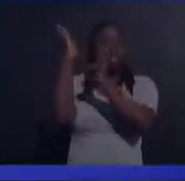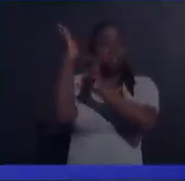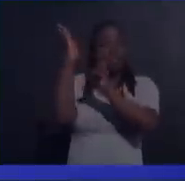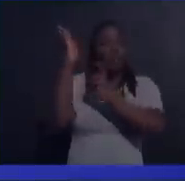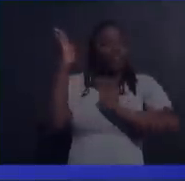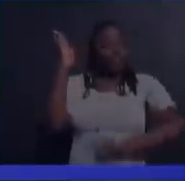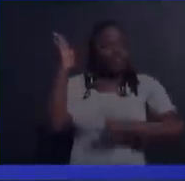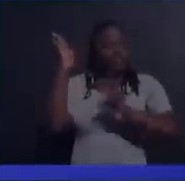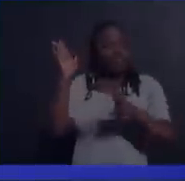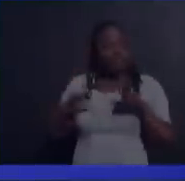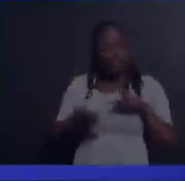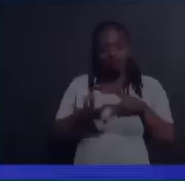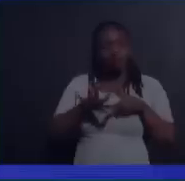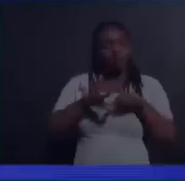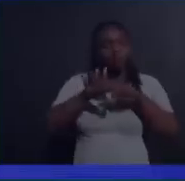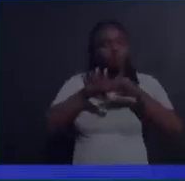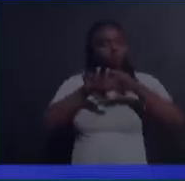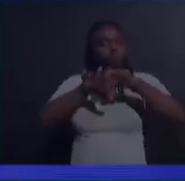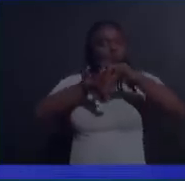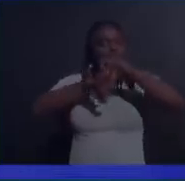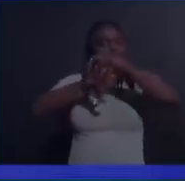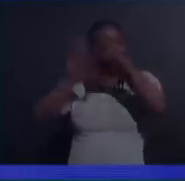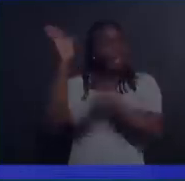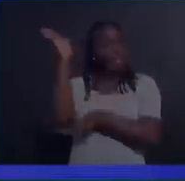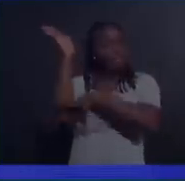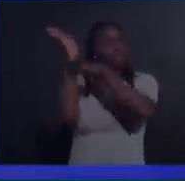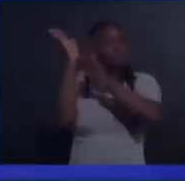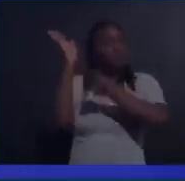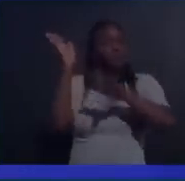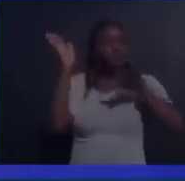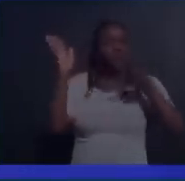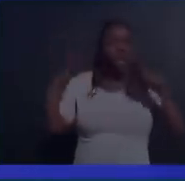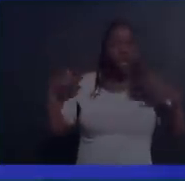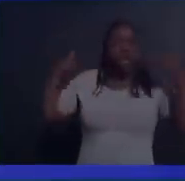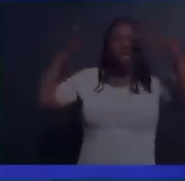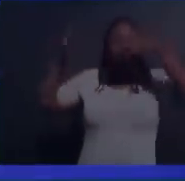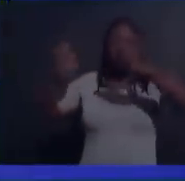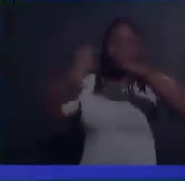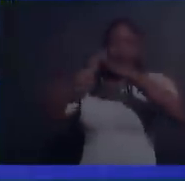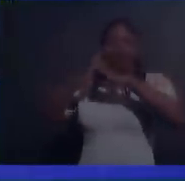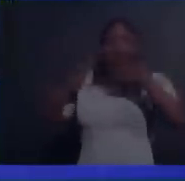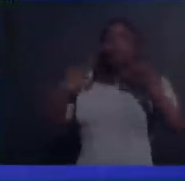subia somente de escada, ele não pegava elevador. E ele chegava lá em cima assim: